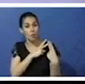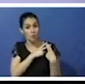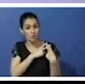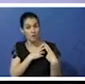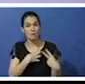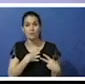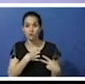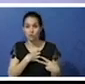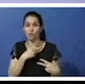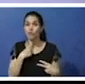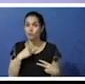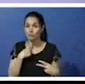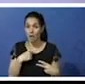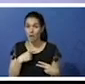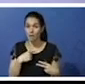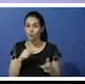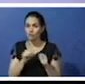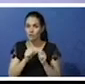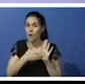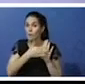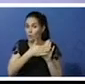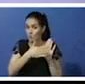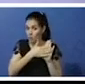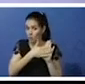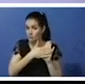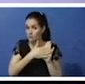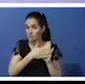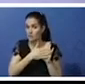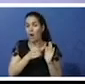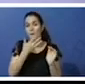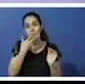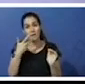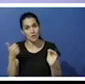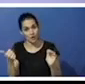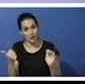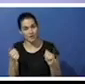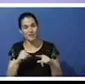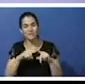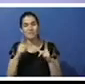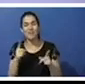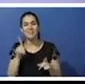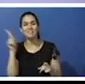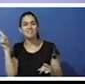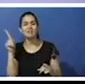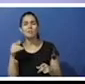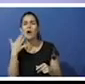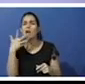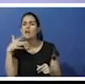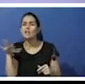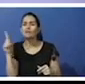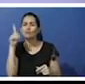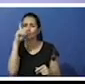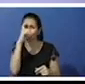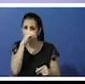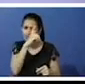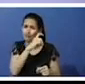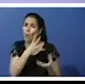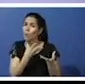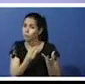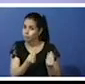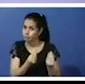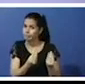mais à vontade em seguir a proposta da videoaula é o melhor, mas isso aqui às vezes é para alguma criança que tem um pouquinho mais